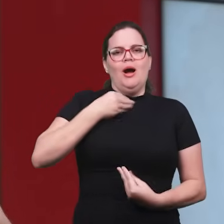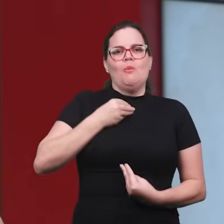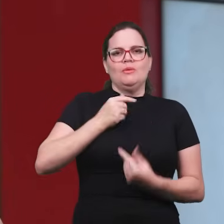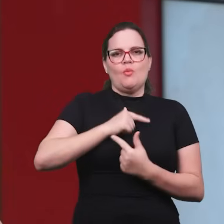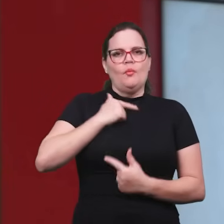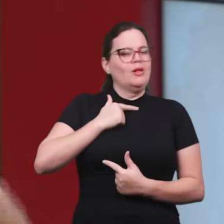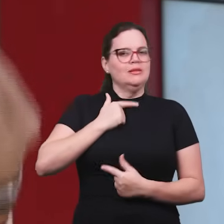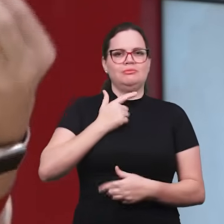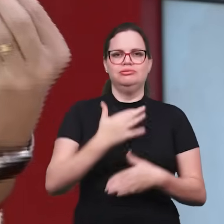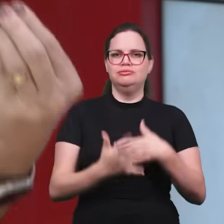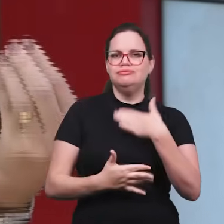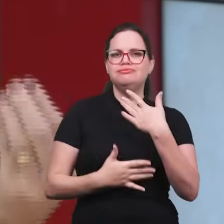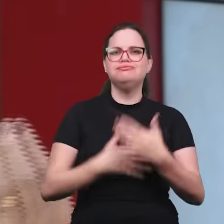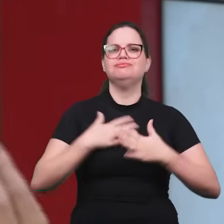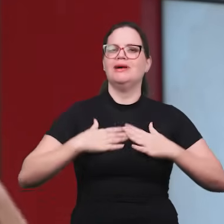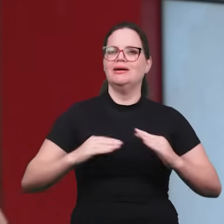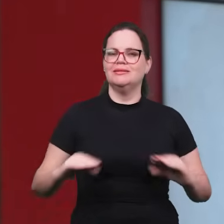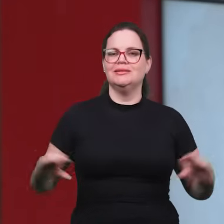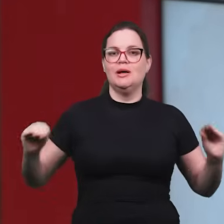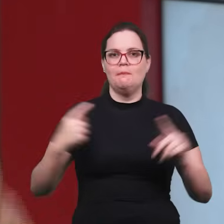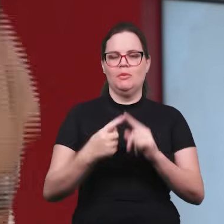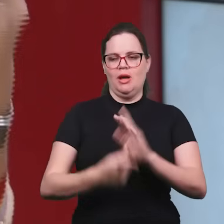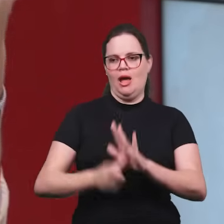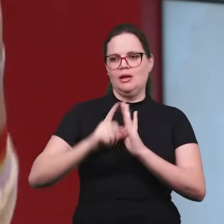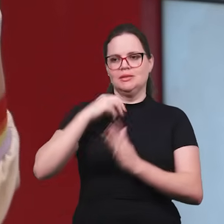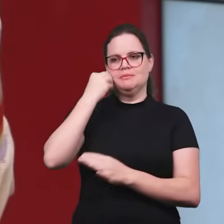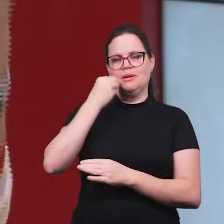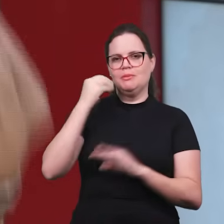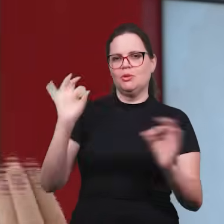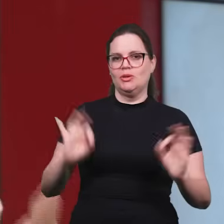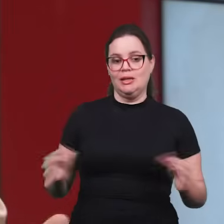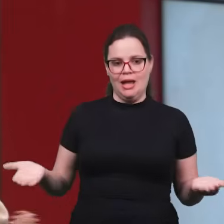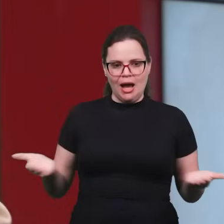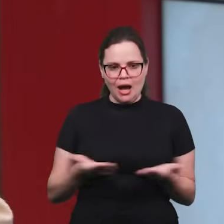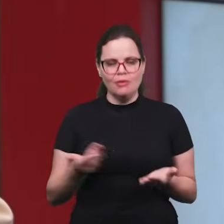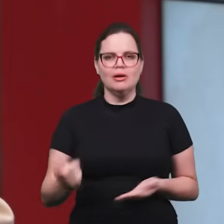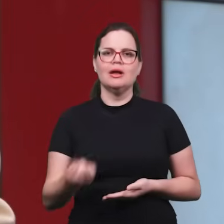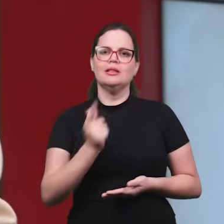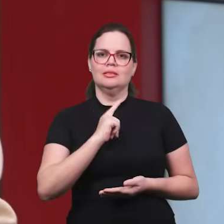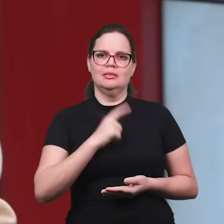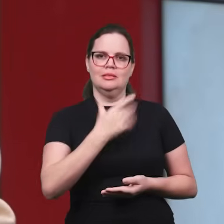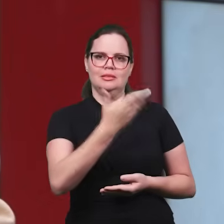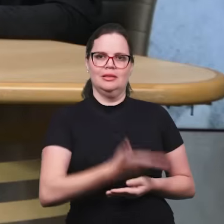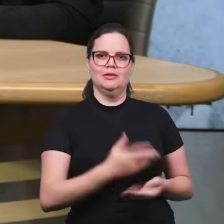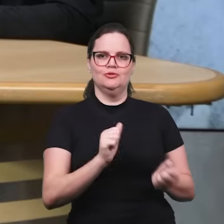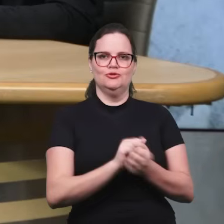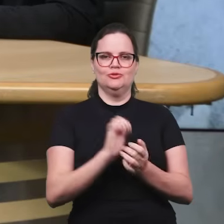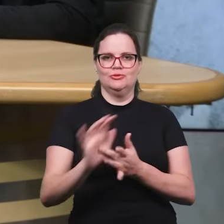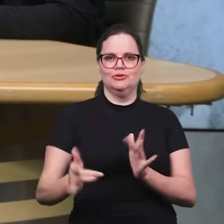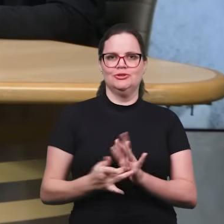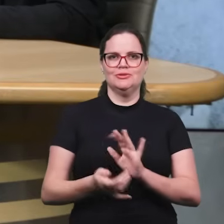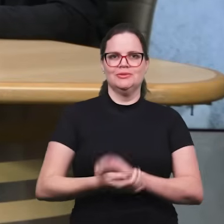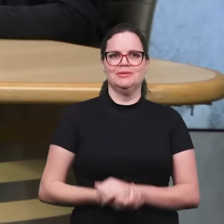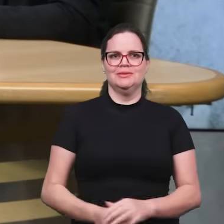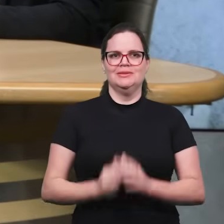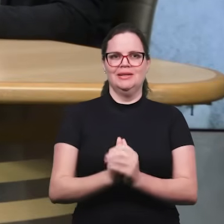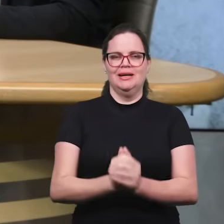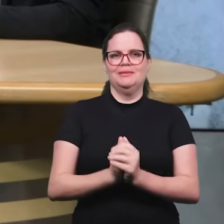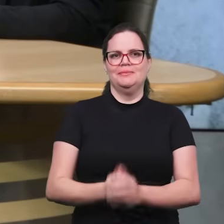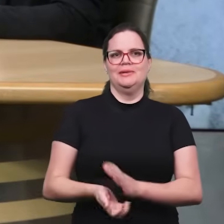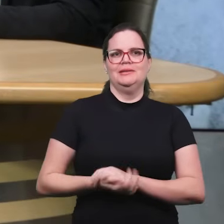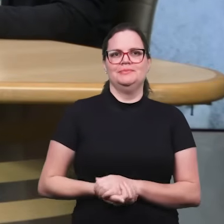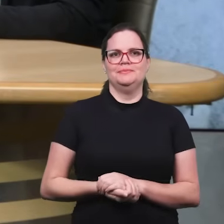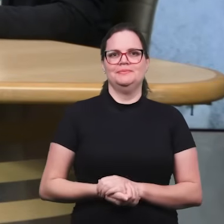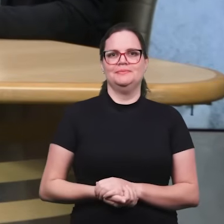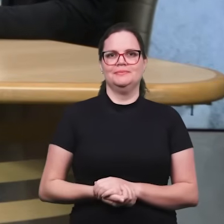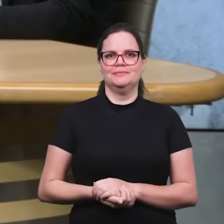havia sido preenchido, aquilo que ela ainda não havia encontrado, ela estava encontrando agora ali em Jesus. Amém. Amém, meus